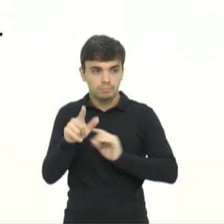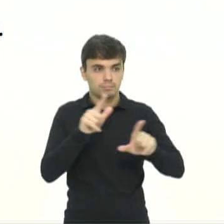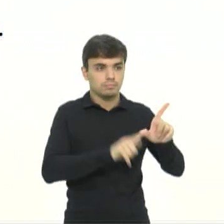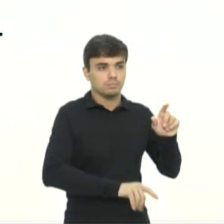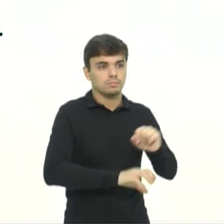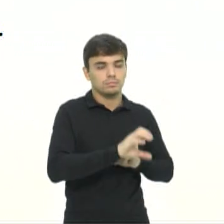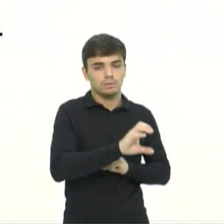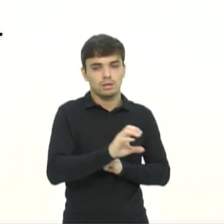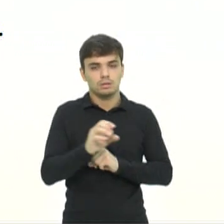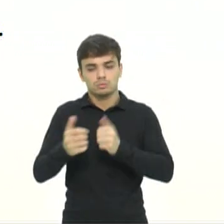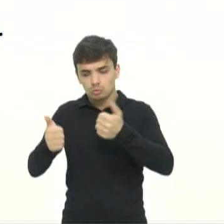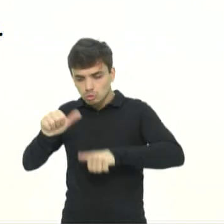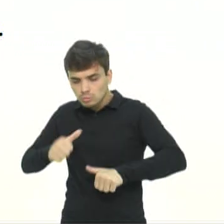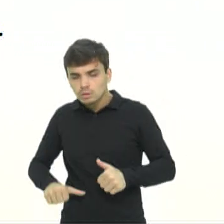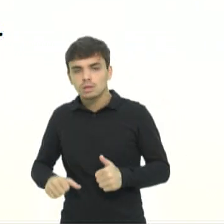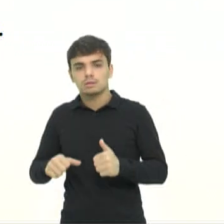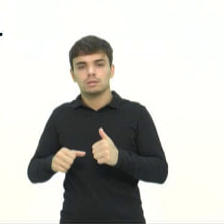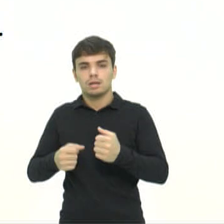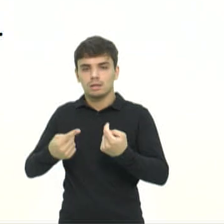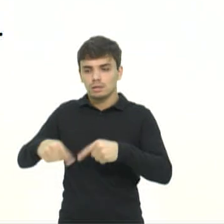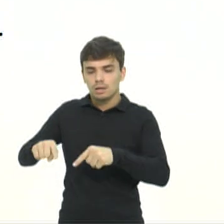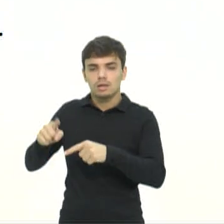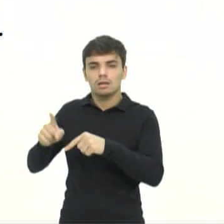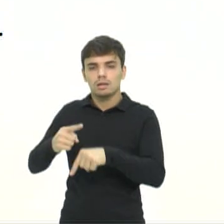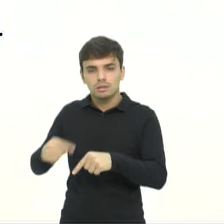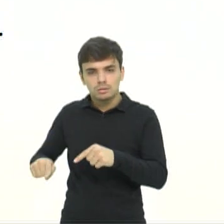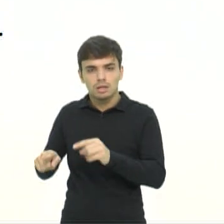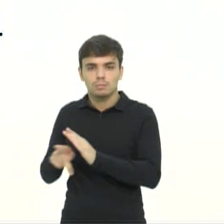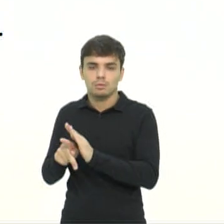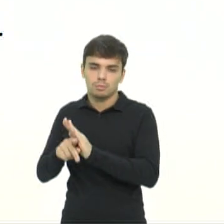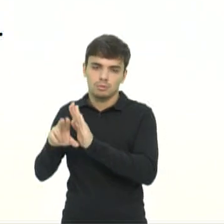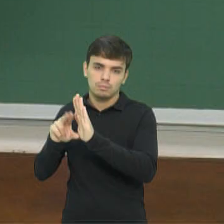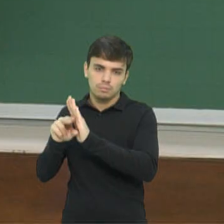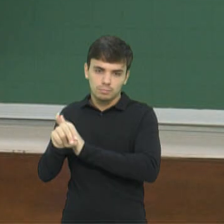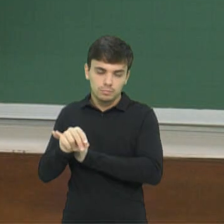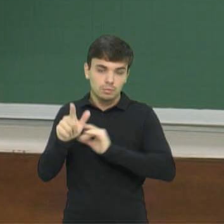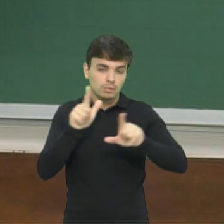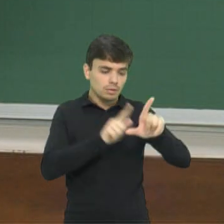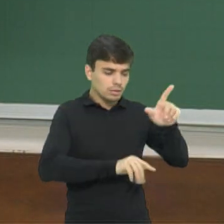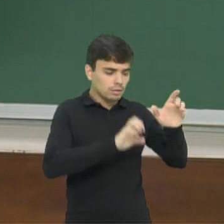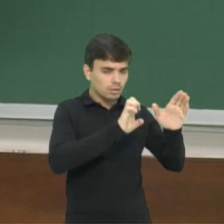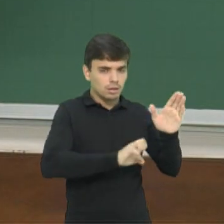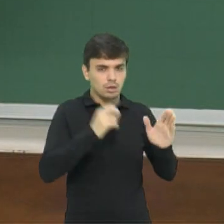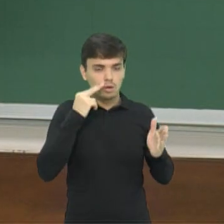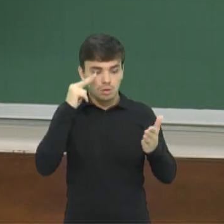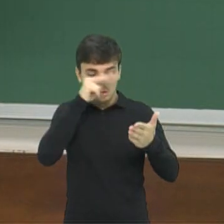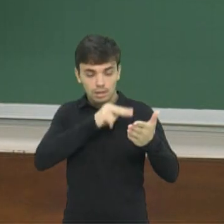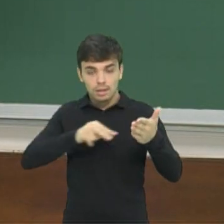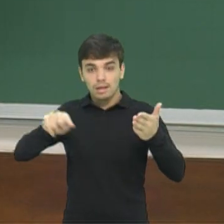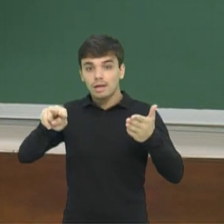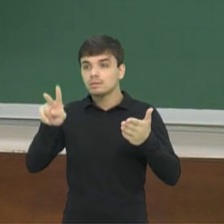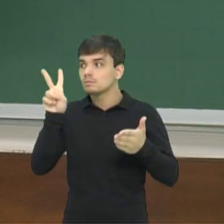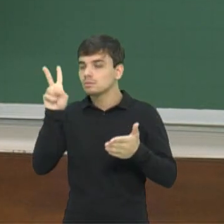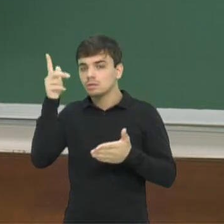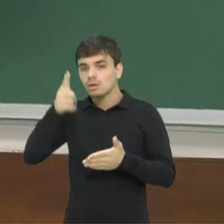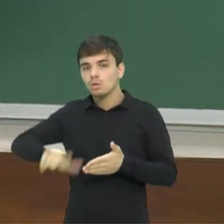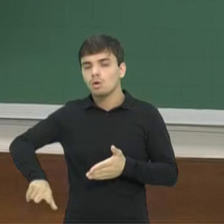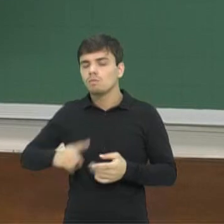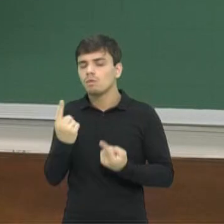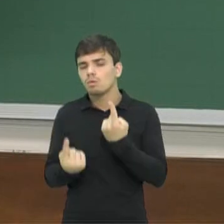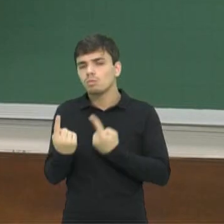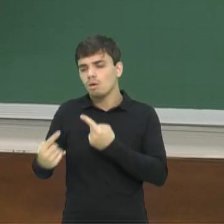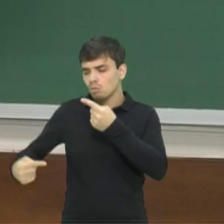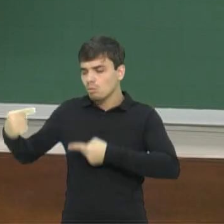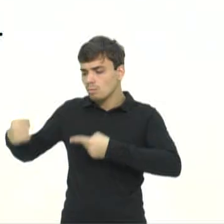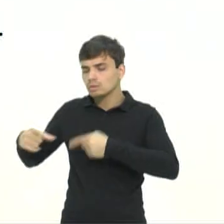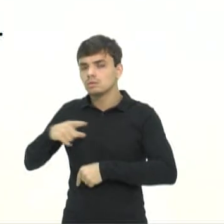o crescimento do fungo. Ou ainda a letra E, liberação de auxinas que estimulam o crescimento do tomateiro. Então, o que aqui representa uma